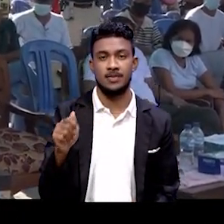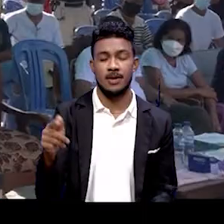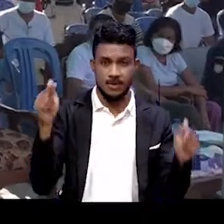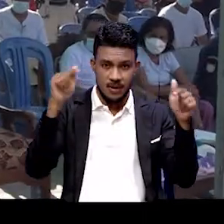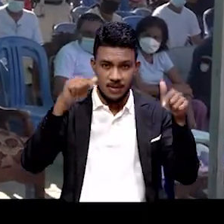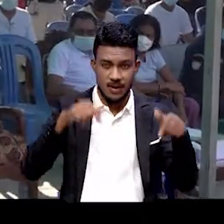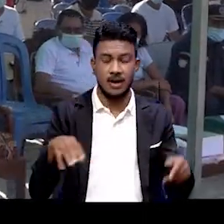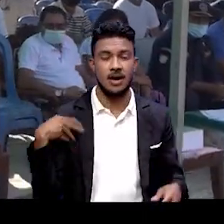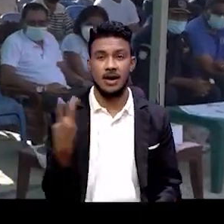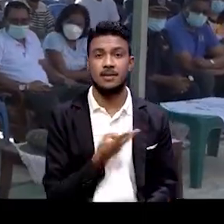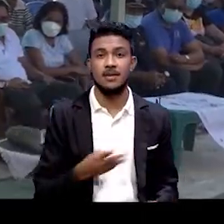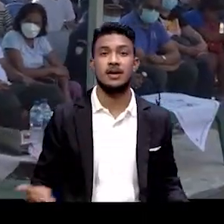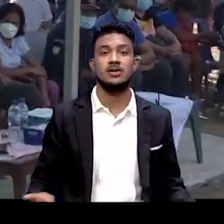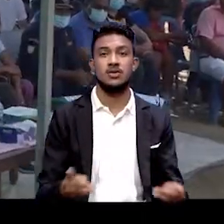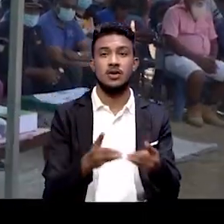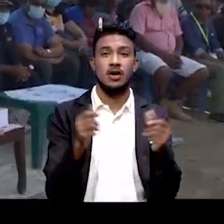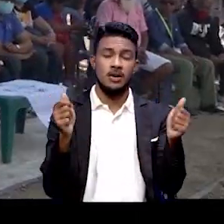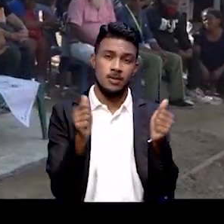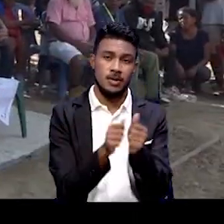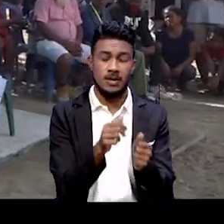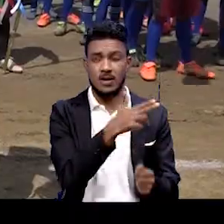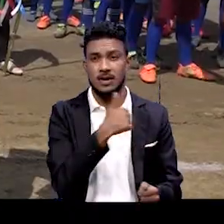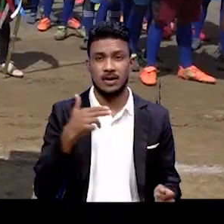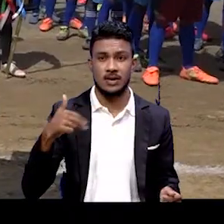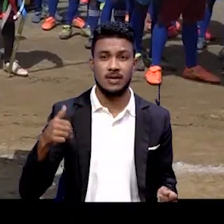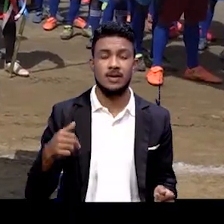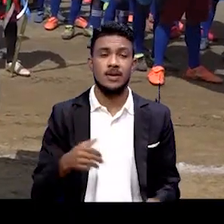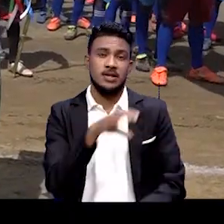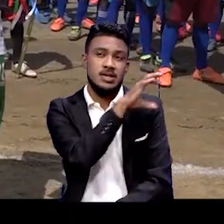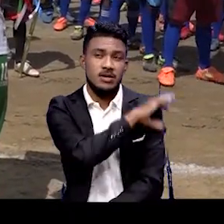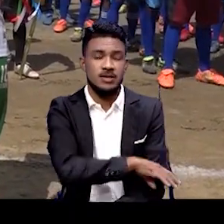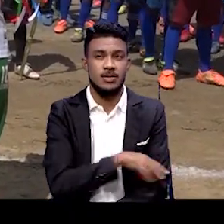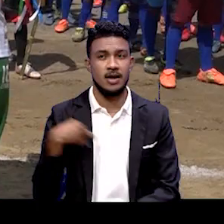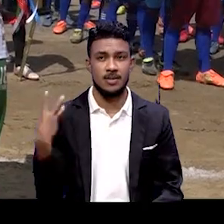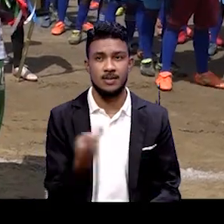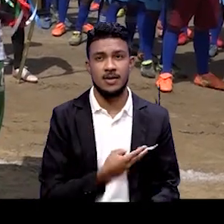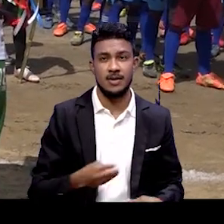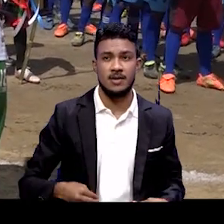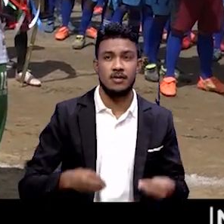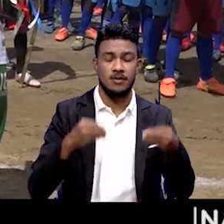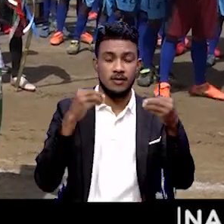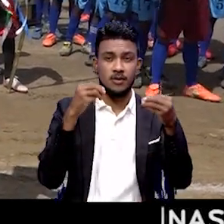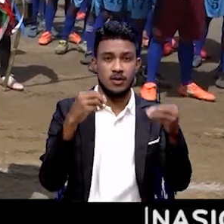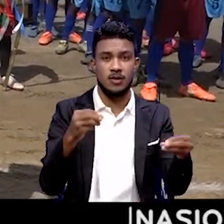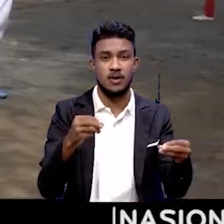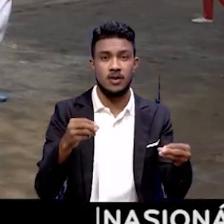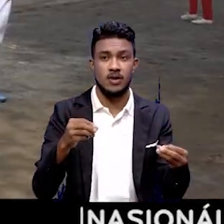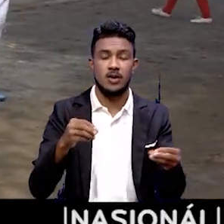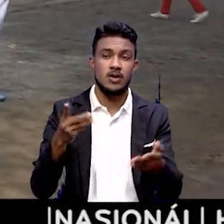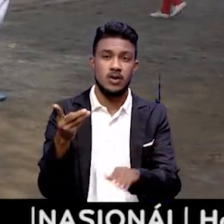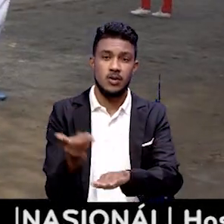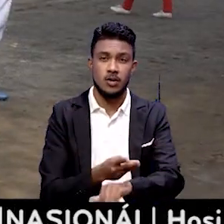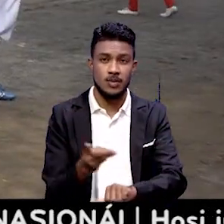o malo, com passos vaca, posso segurança vaca. Entrega, entrega documentos,